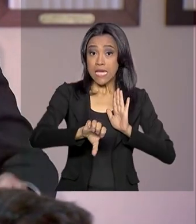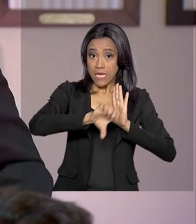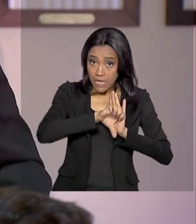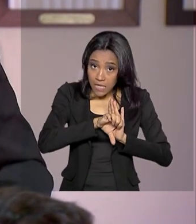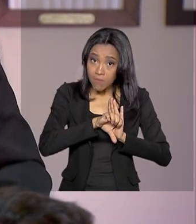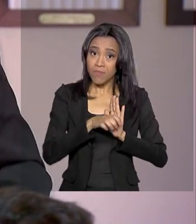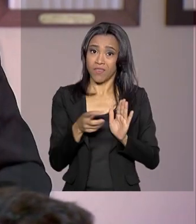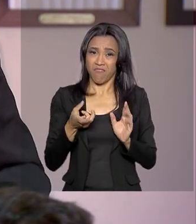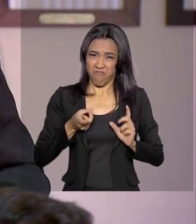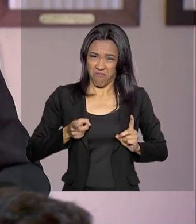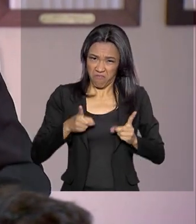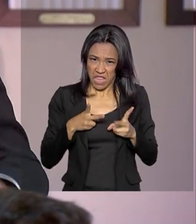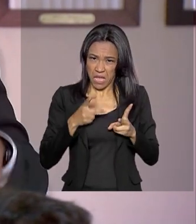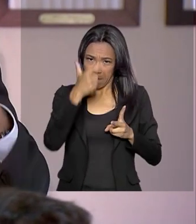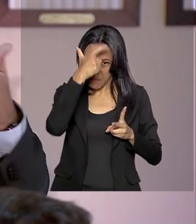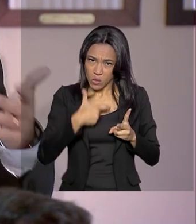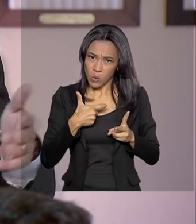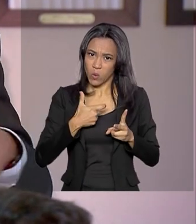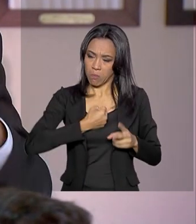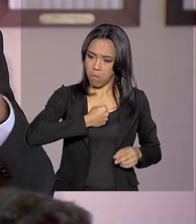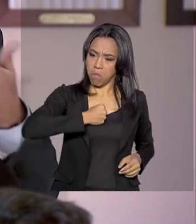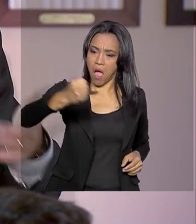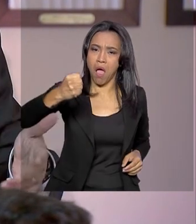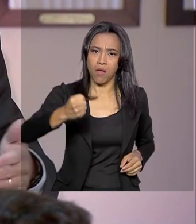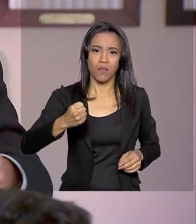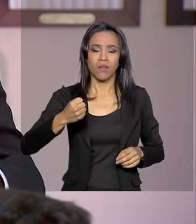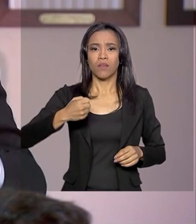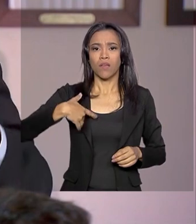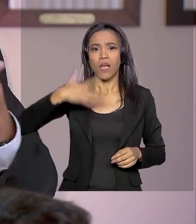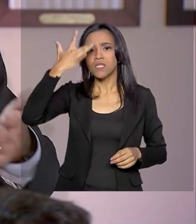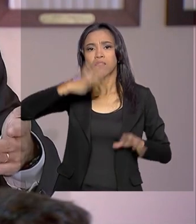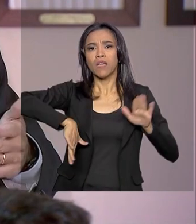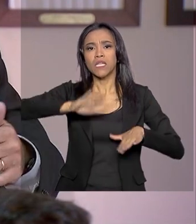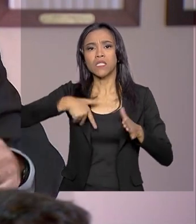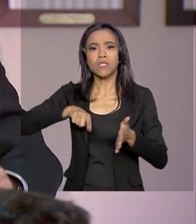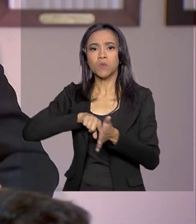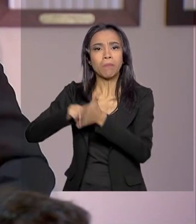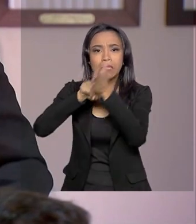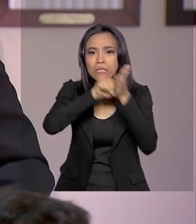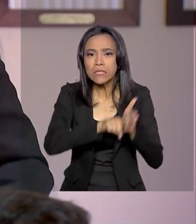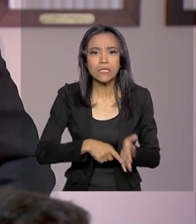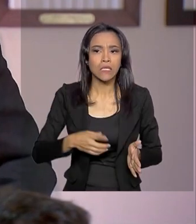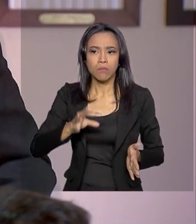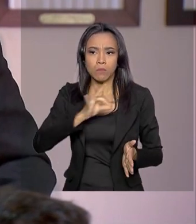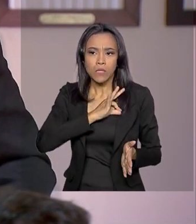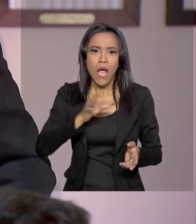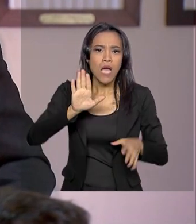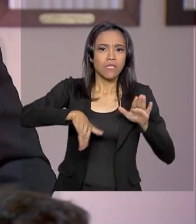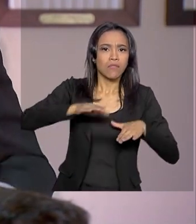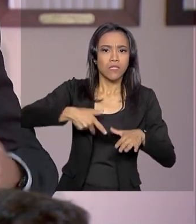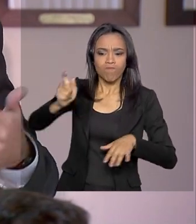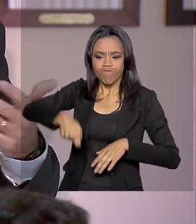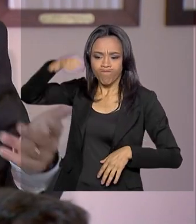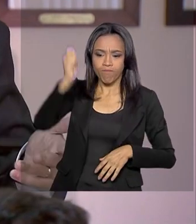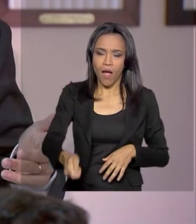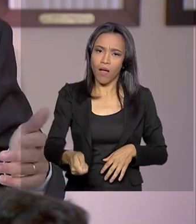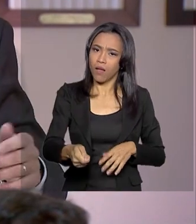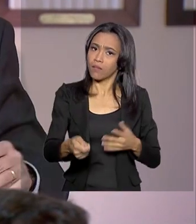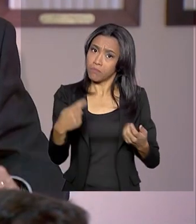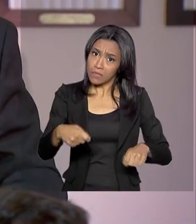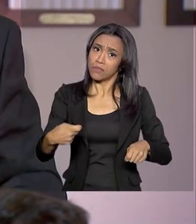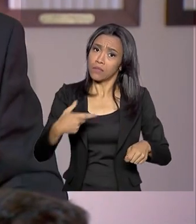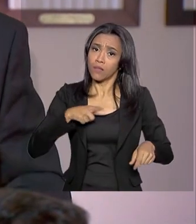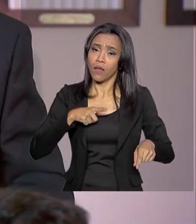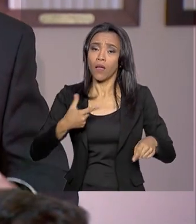que muitas vezes não se soluciona, não se investiga, não se pune sem que haja cooperação entre os